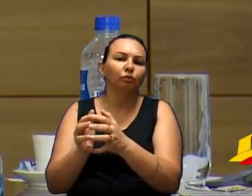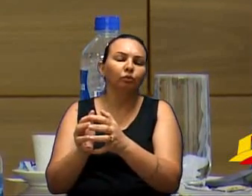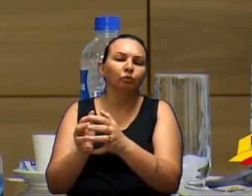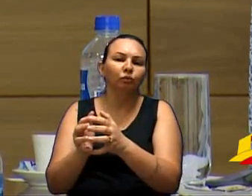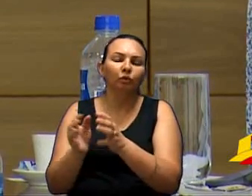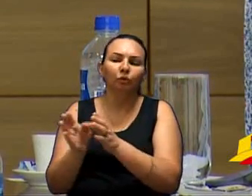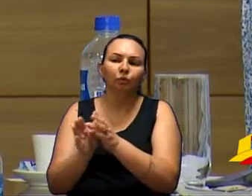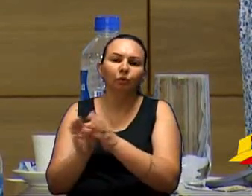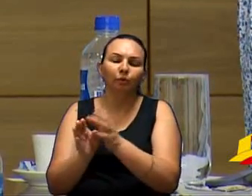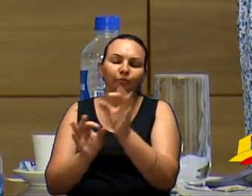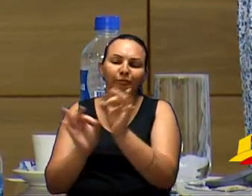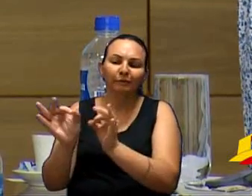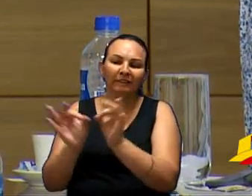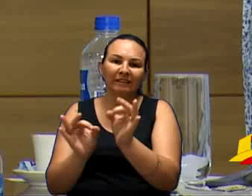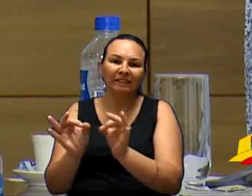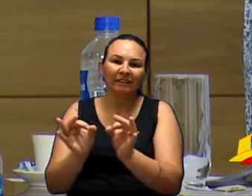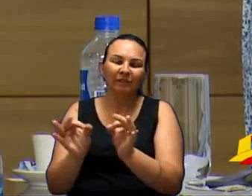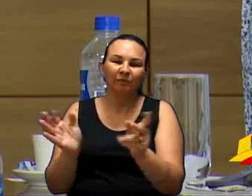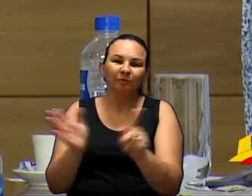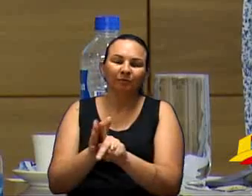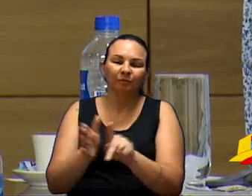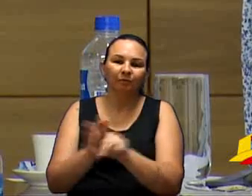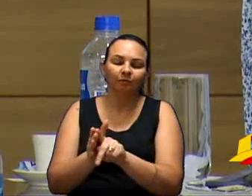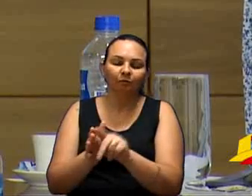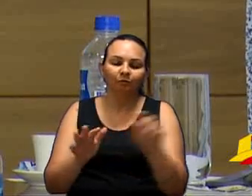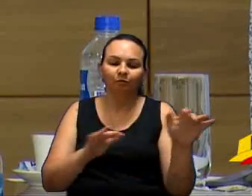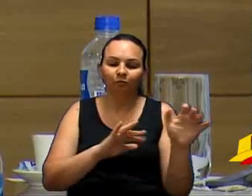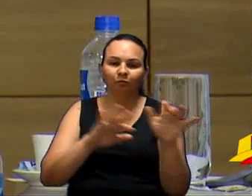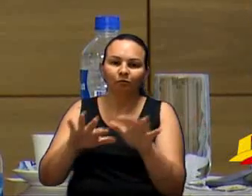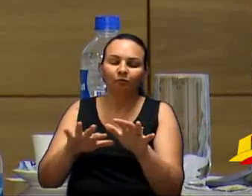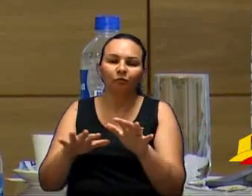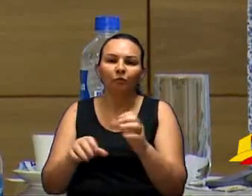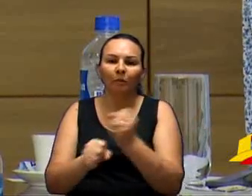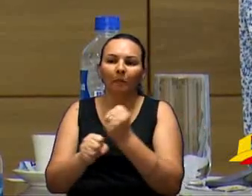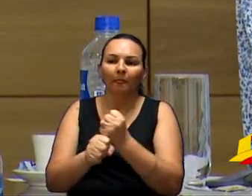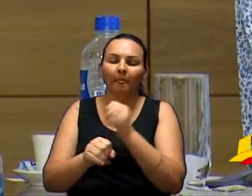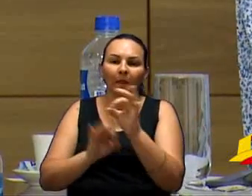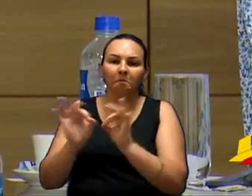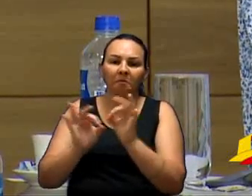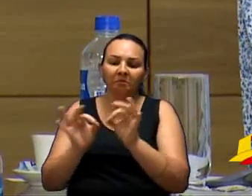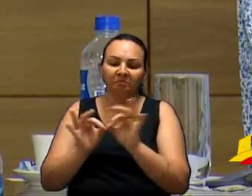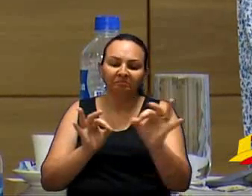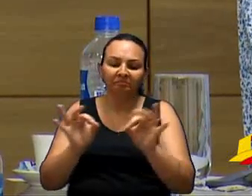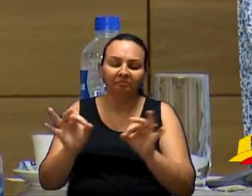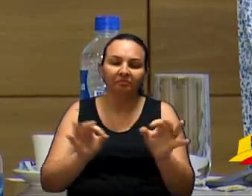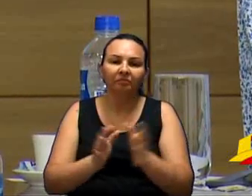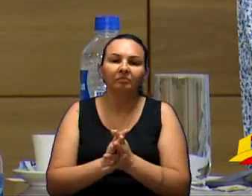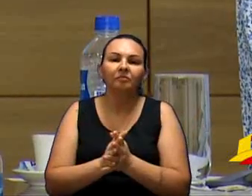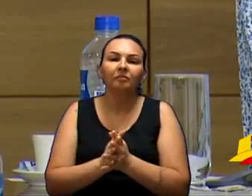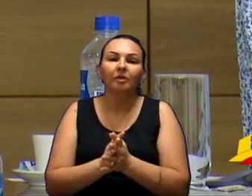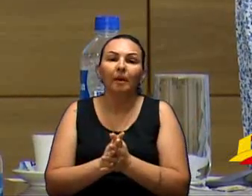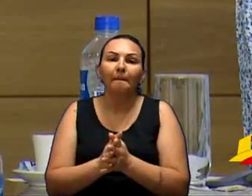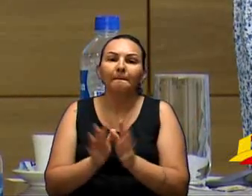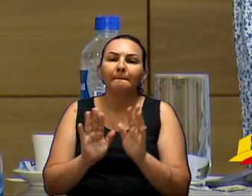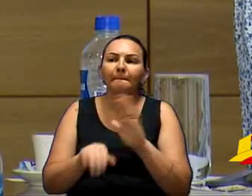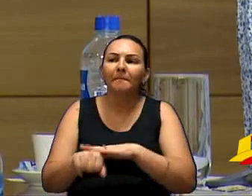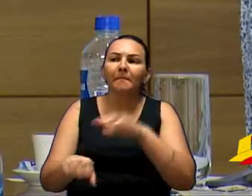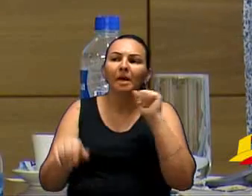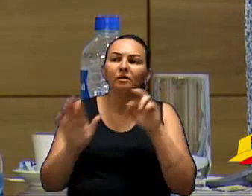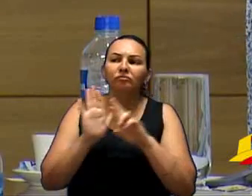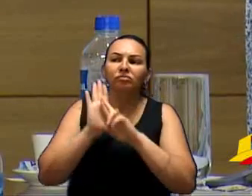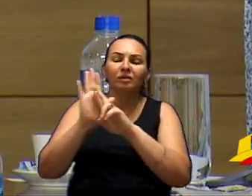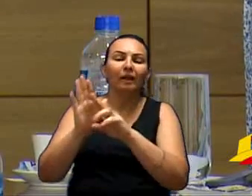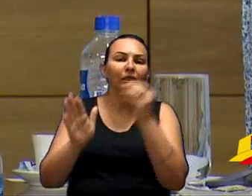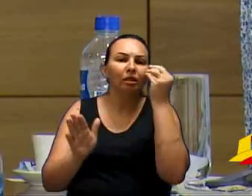de planejamento urbano importantíssimo que nós pudesse ser o único mais alguns representantes da sociedade e e tentar montar